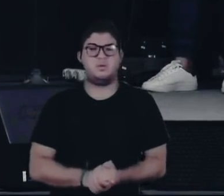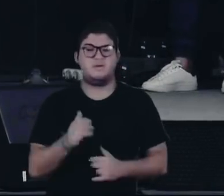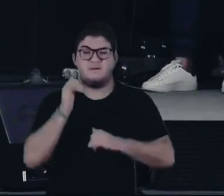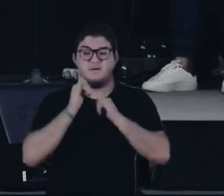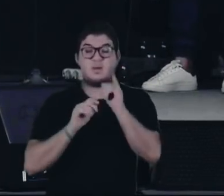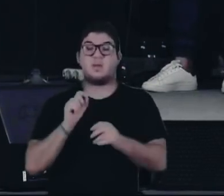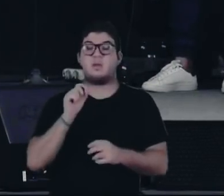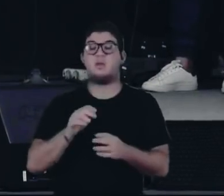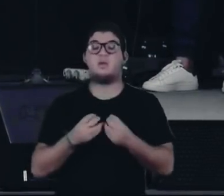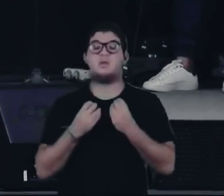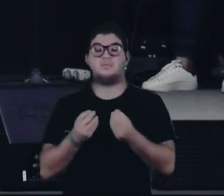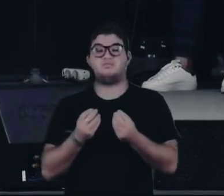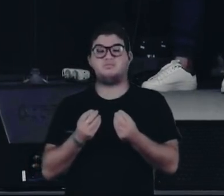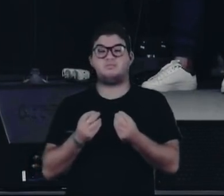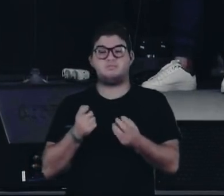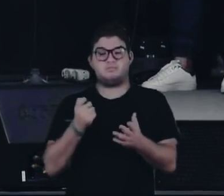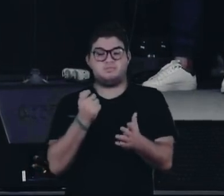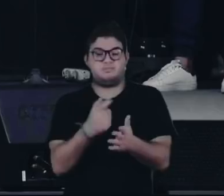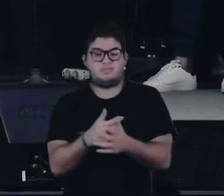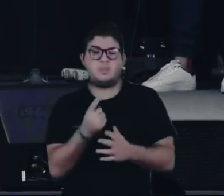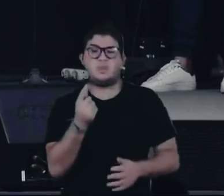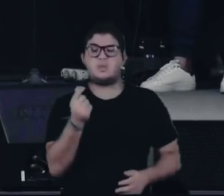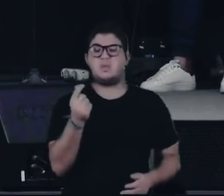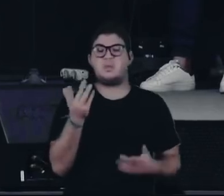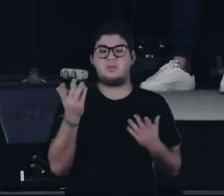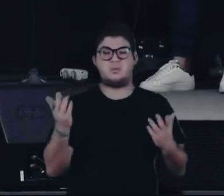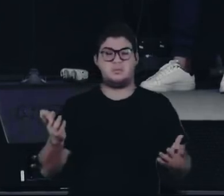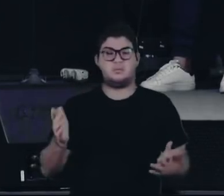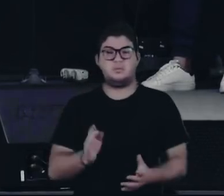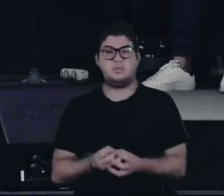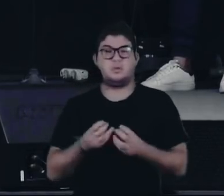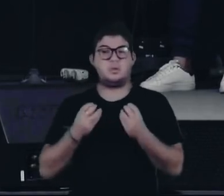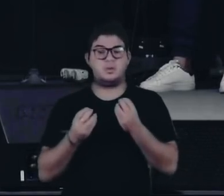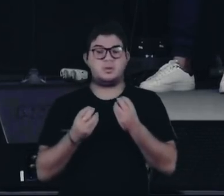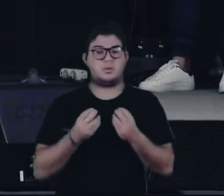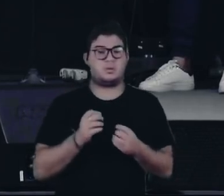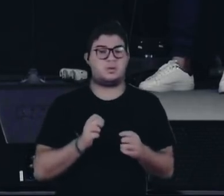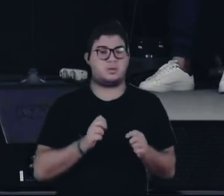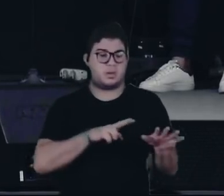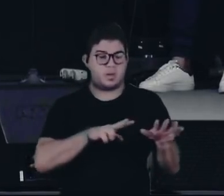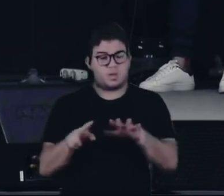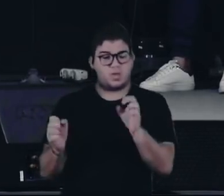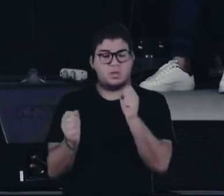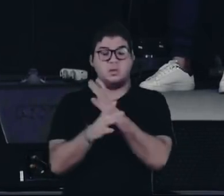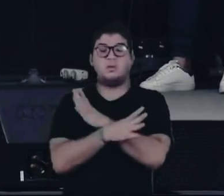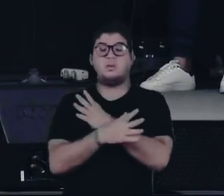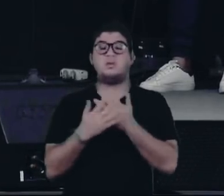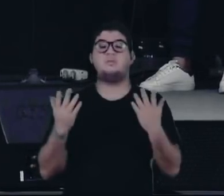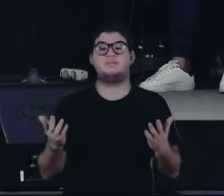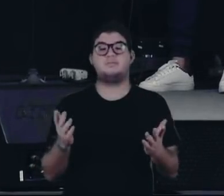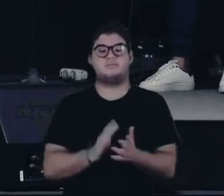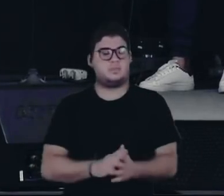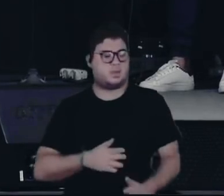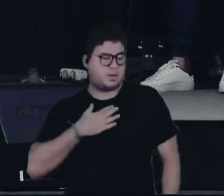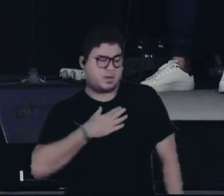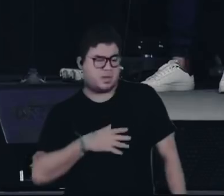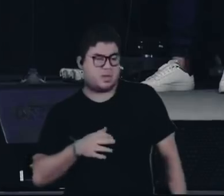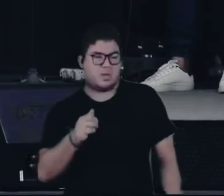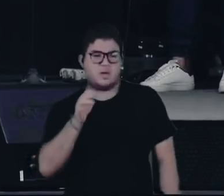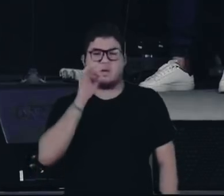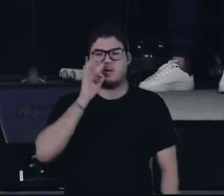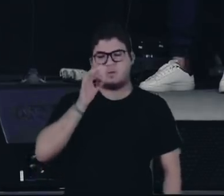como é que você investia seu dinheiro? Como eram seus finais de semana? Gostava de beber uma,